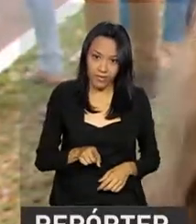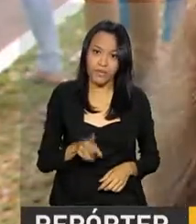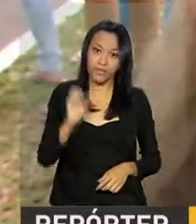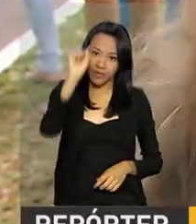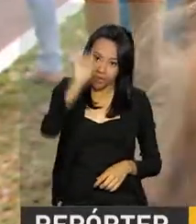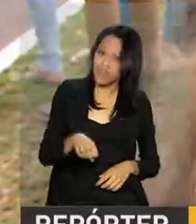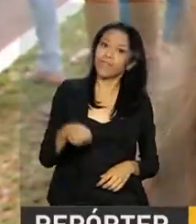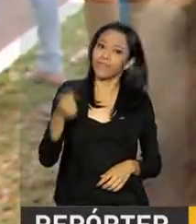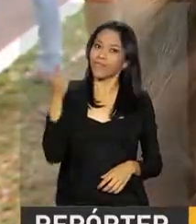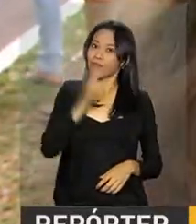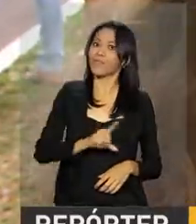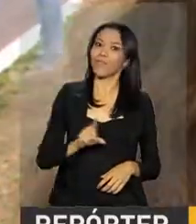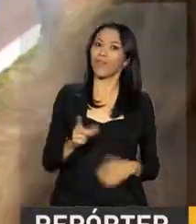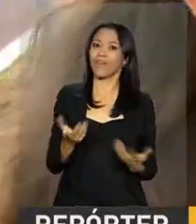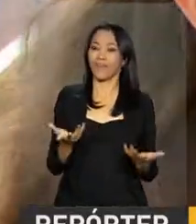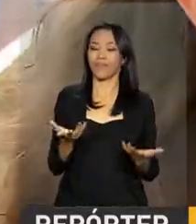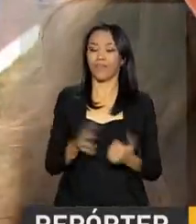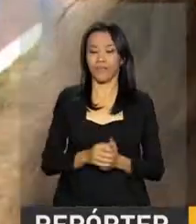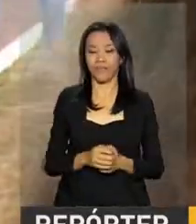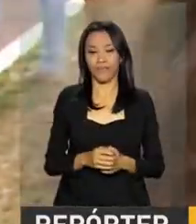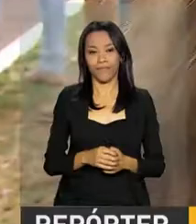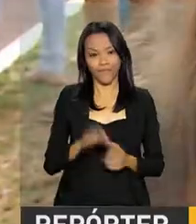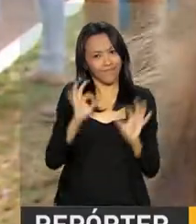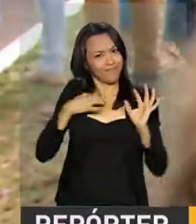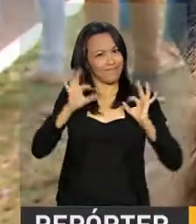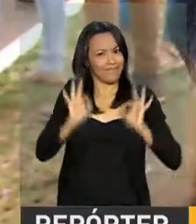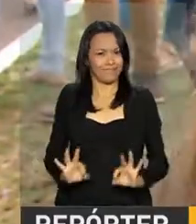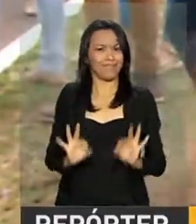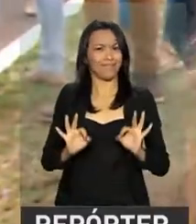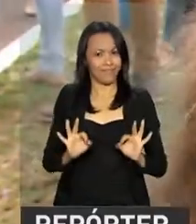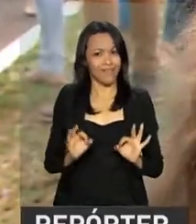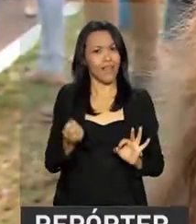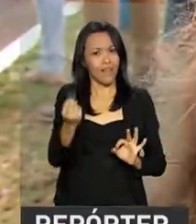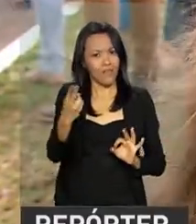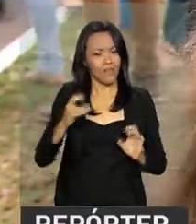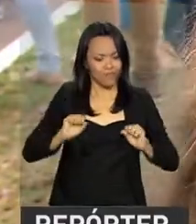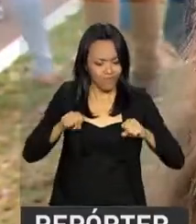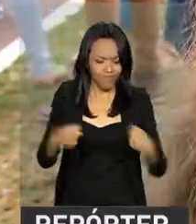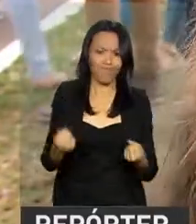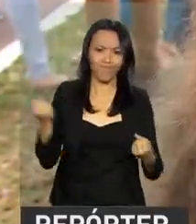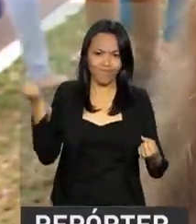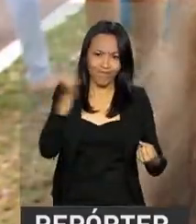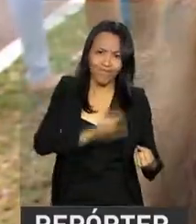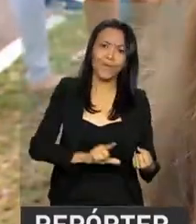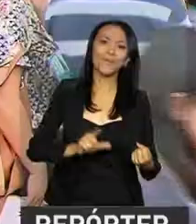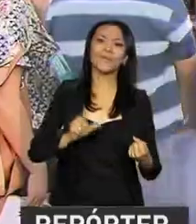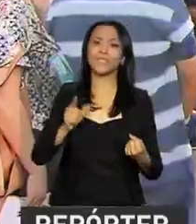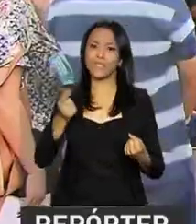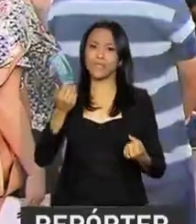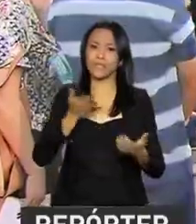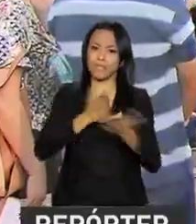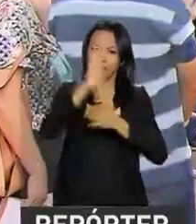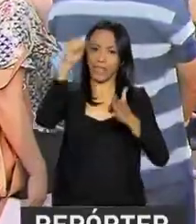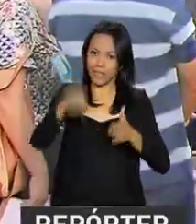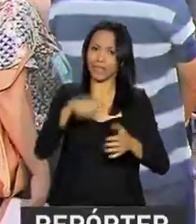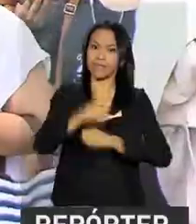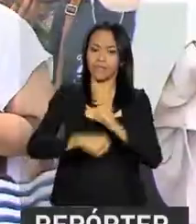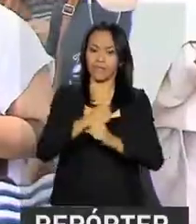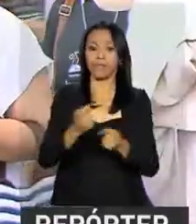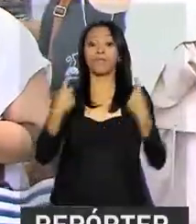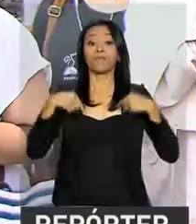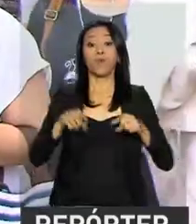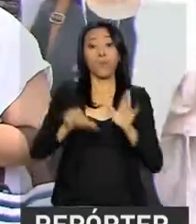vai tem que uma hora mas com certeza vou fazer de tudo pra que possa ser sendo além da redação o